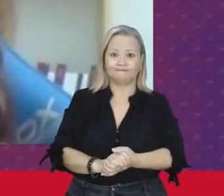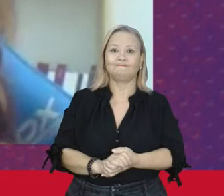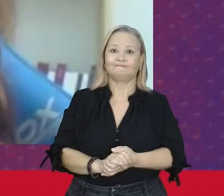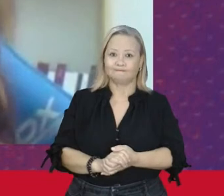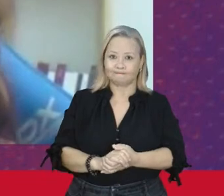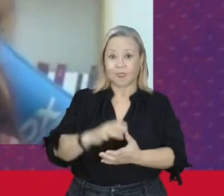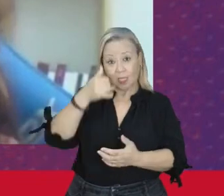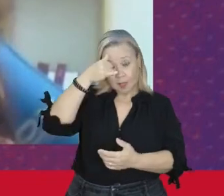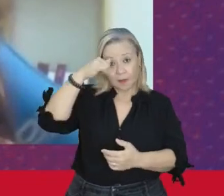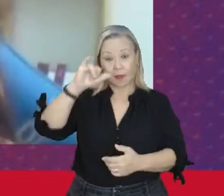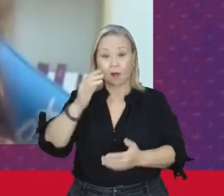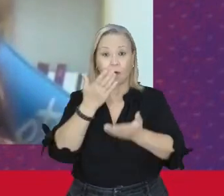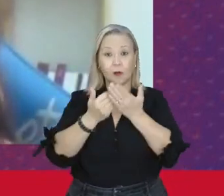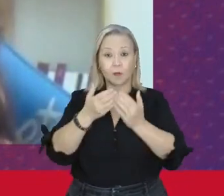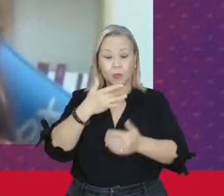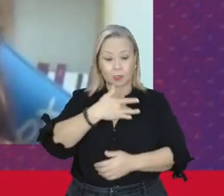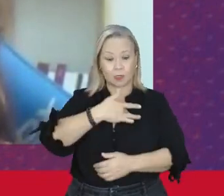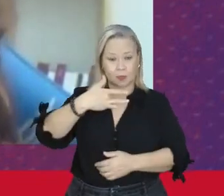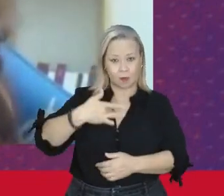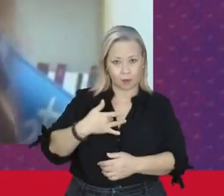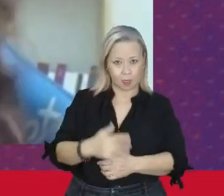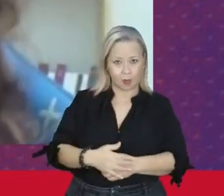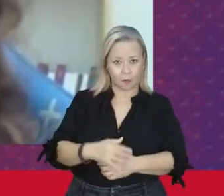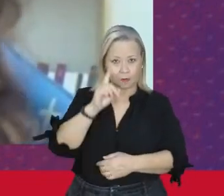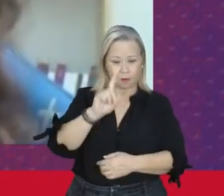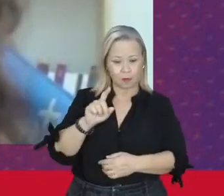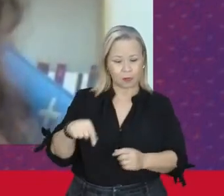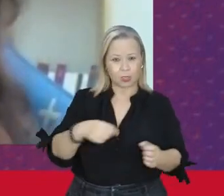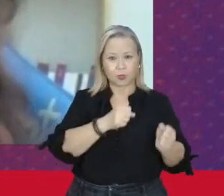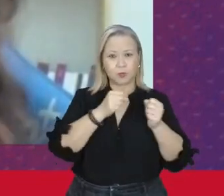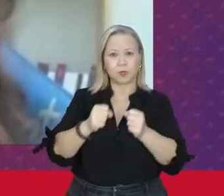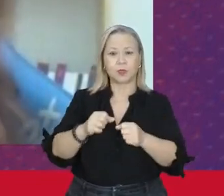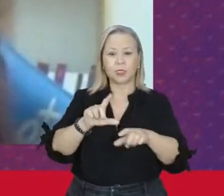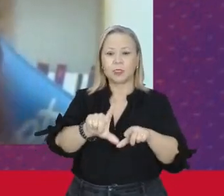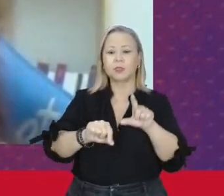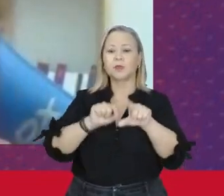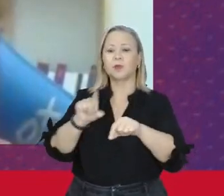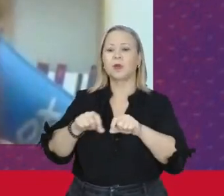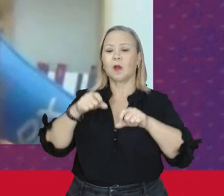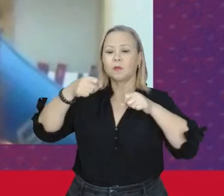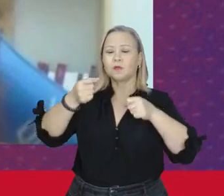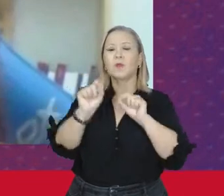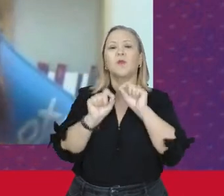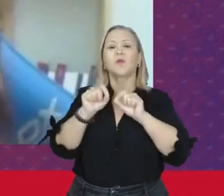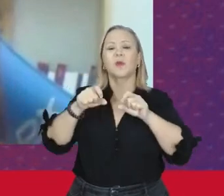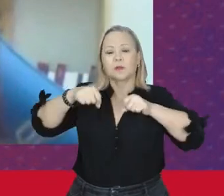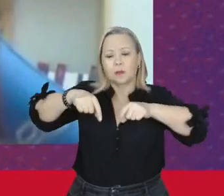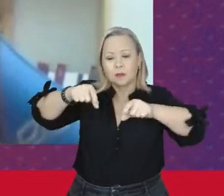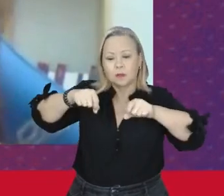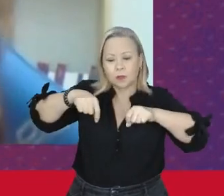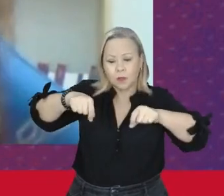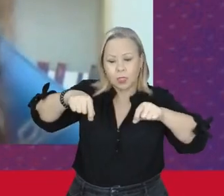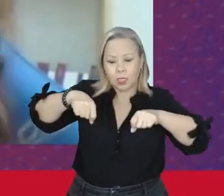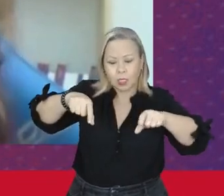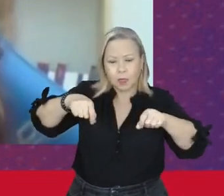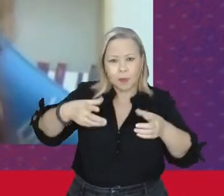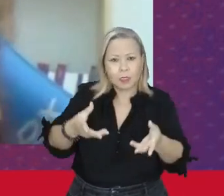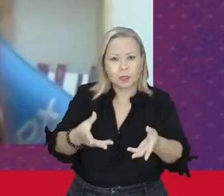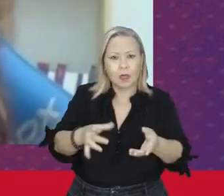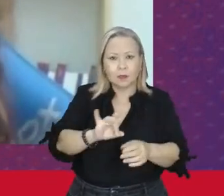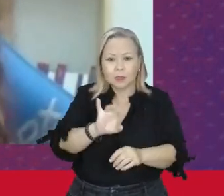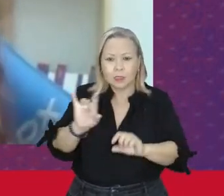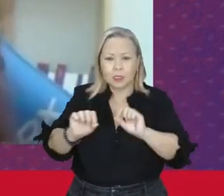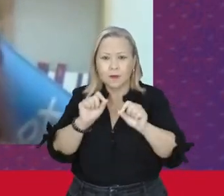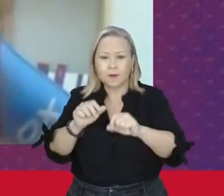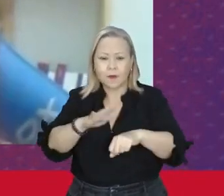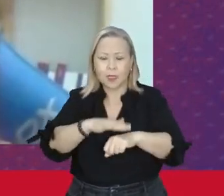Né? Então, a gente é o direito de a gente poder escolher o que plantar e o que comer, que cada vez mais está sendo